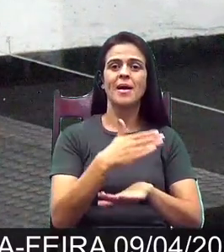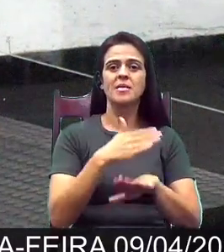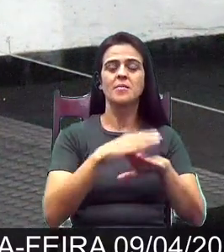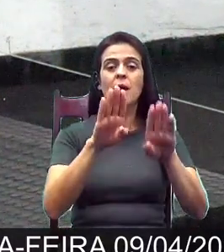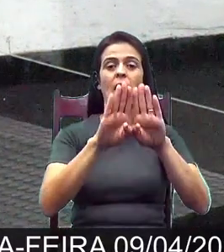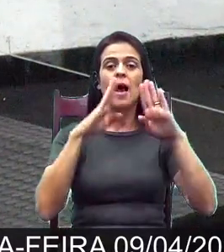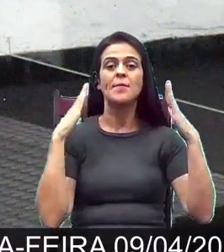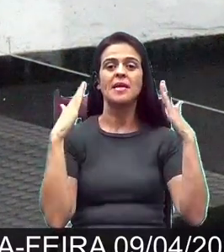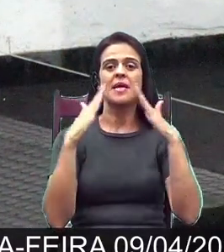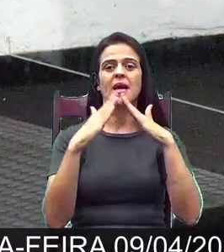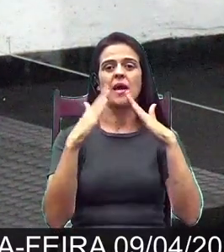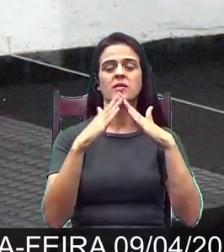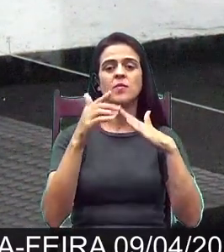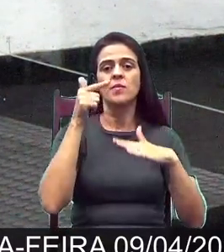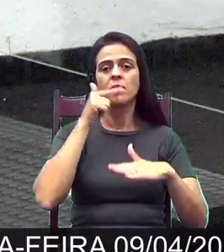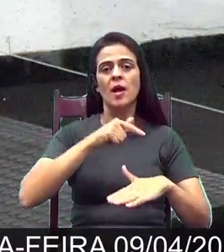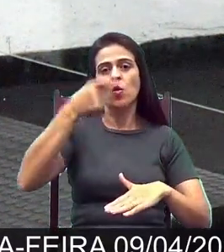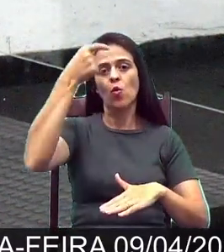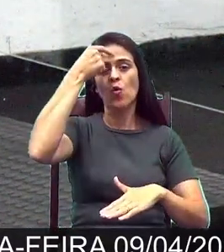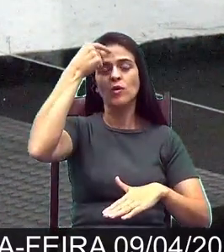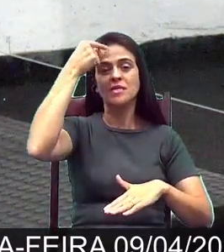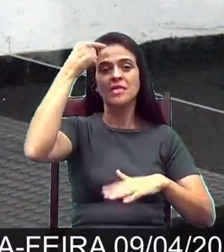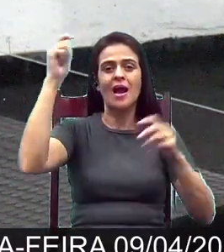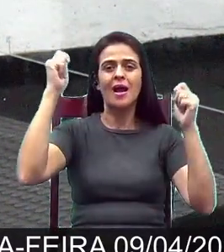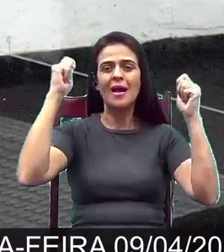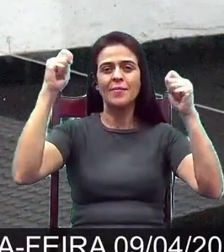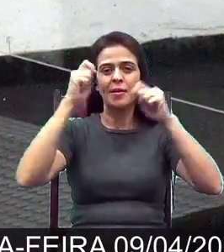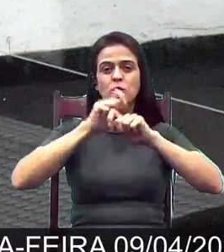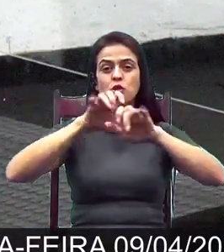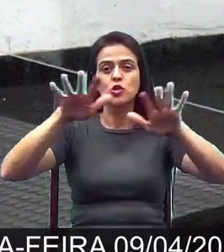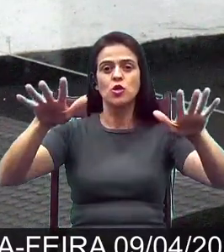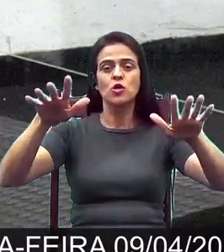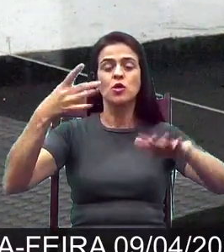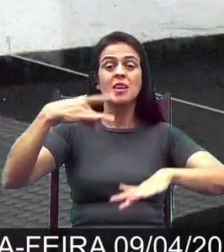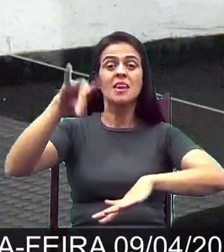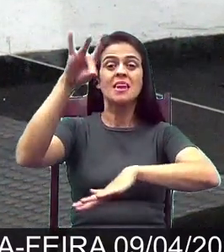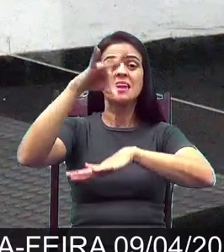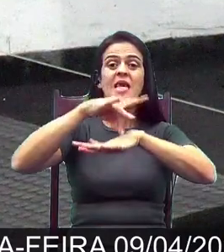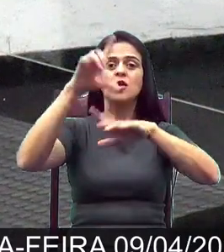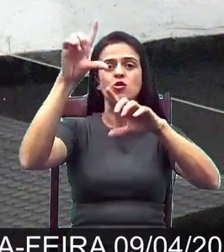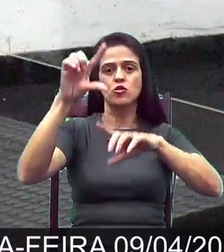casas, com a finalidade de conscientizar e também de diminuir o caso de dengue na nossa cidade.